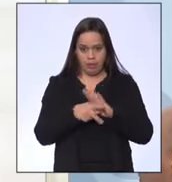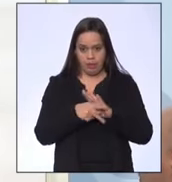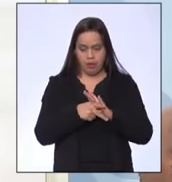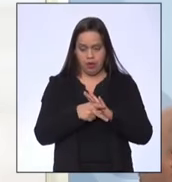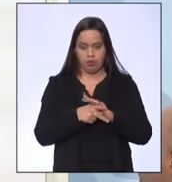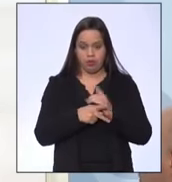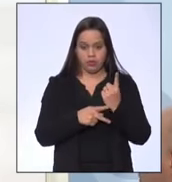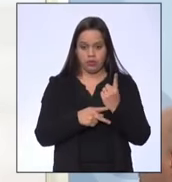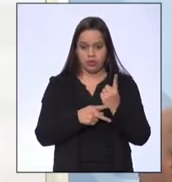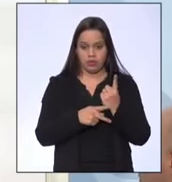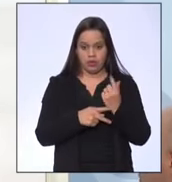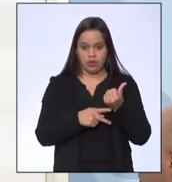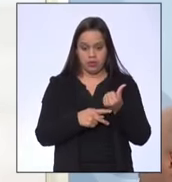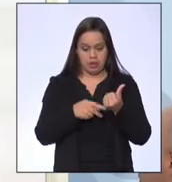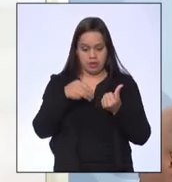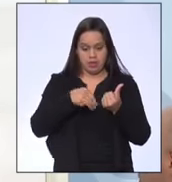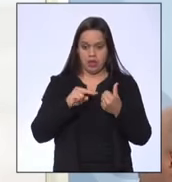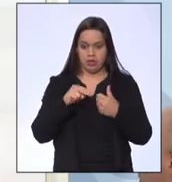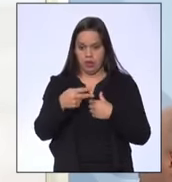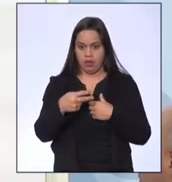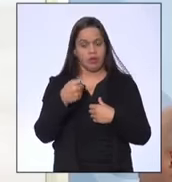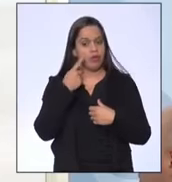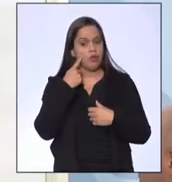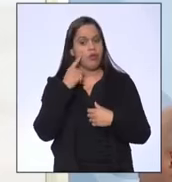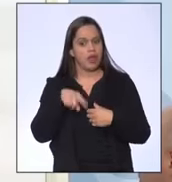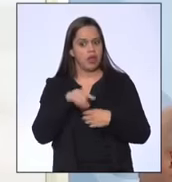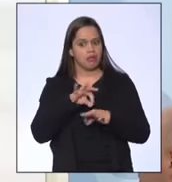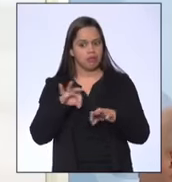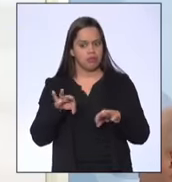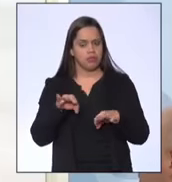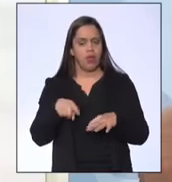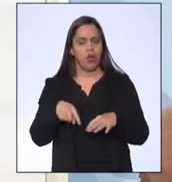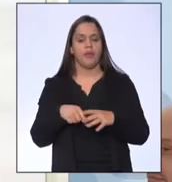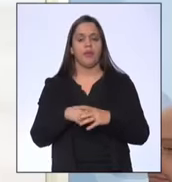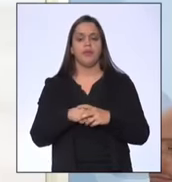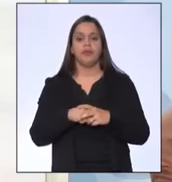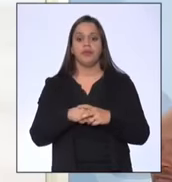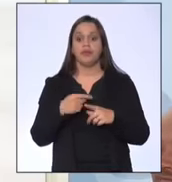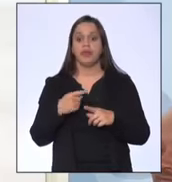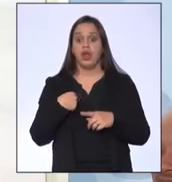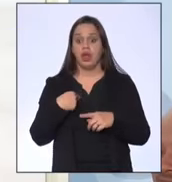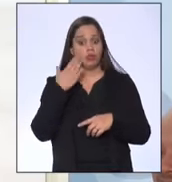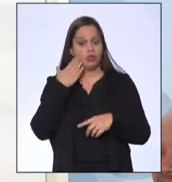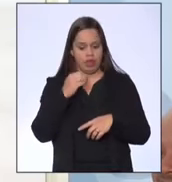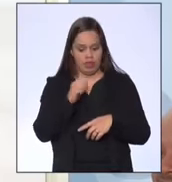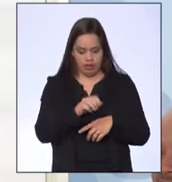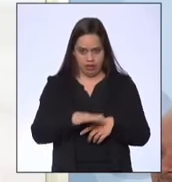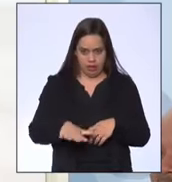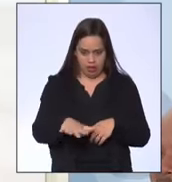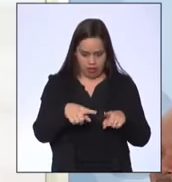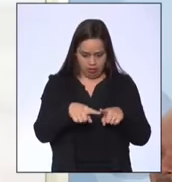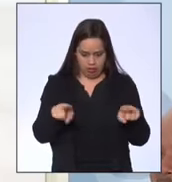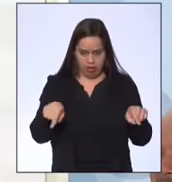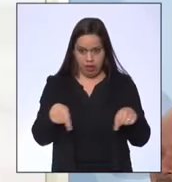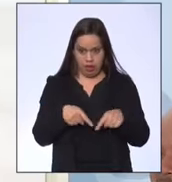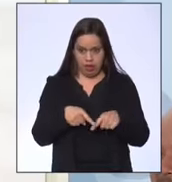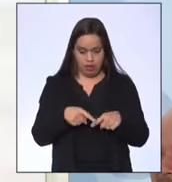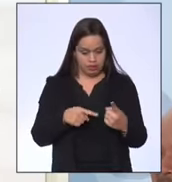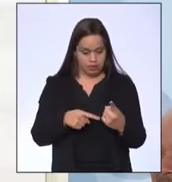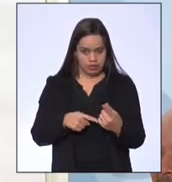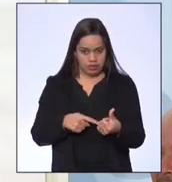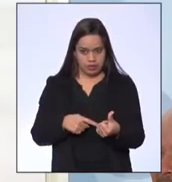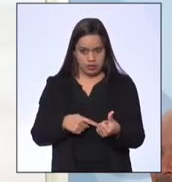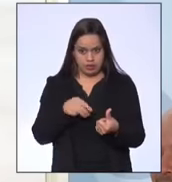quadrados. Muito bom. Agora olha só o que que eu vou fazer aqui. Como eu sei que a área do quadrado é 16 metros